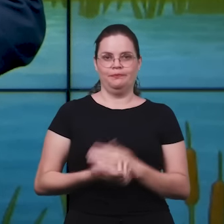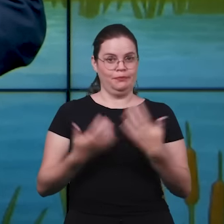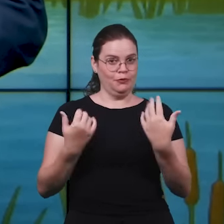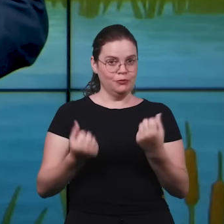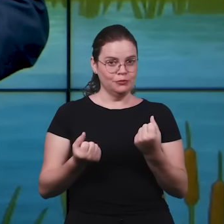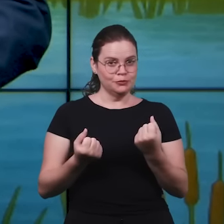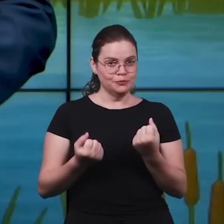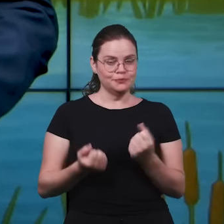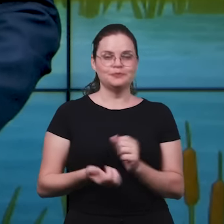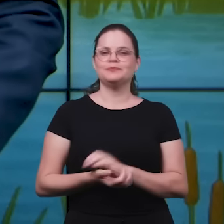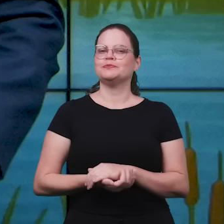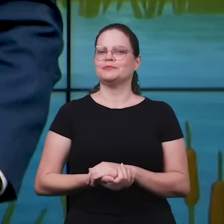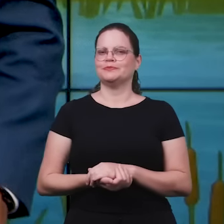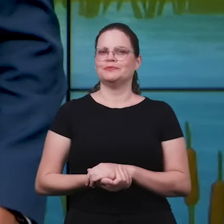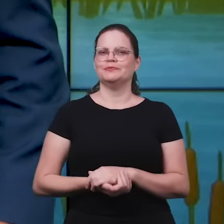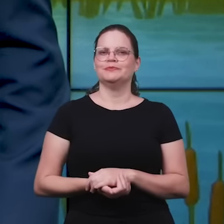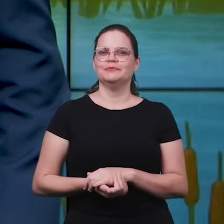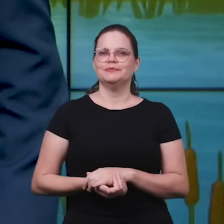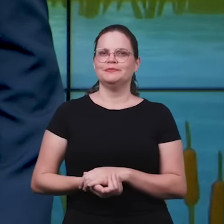Vamos orar?